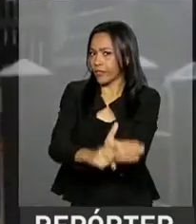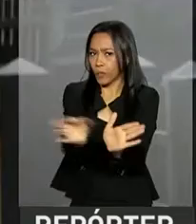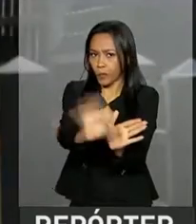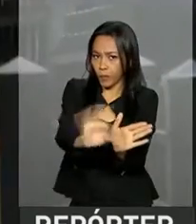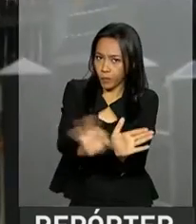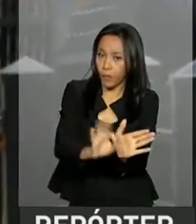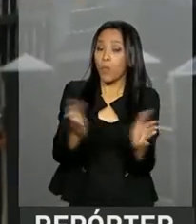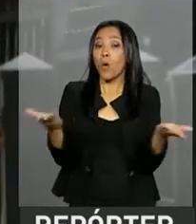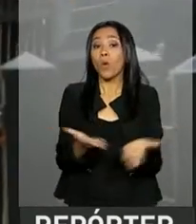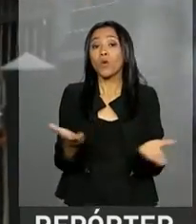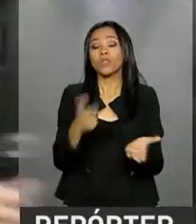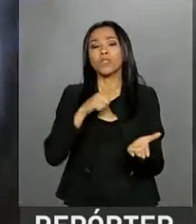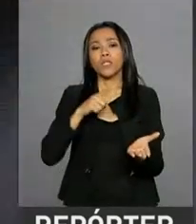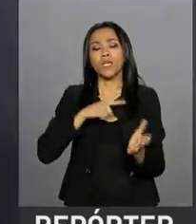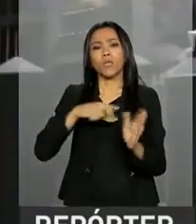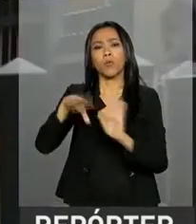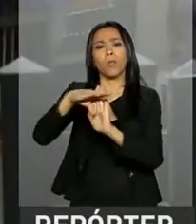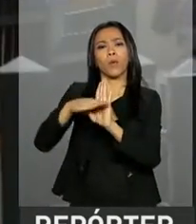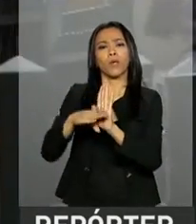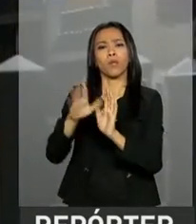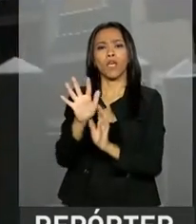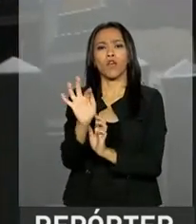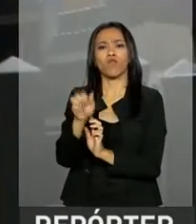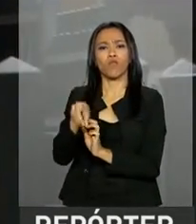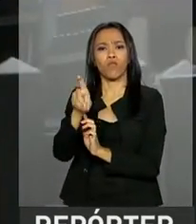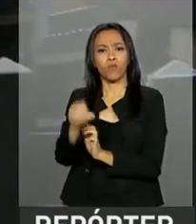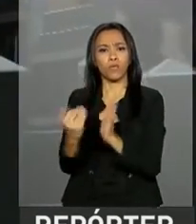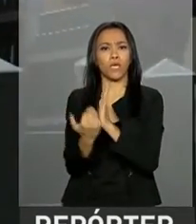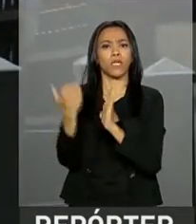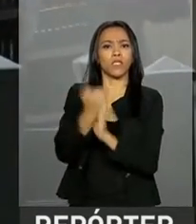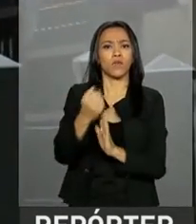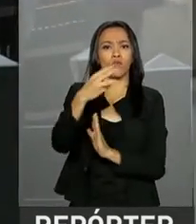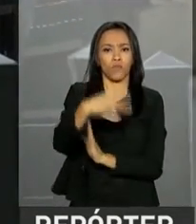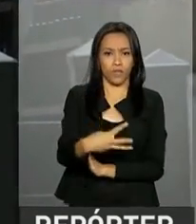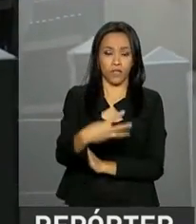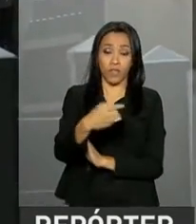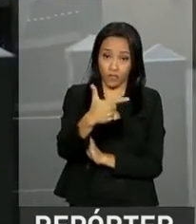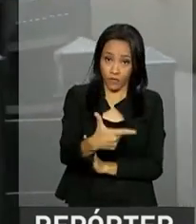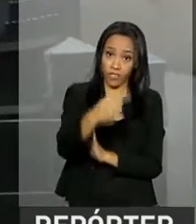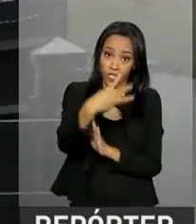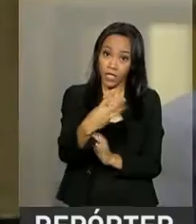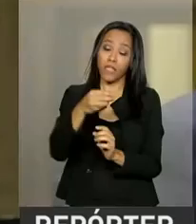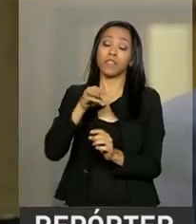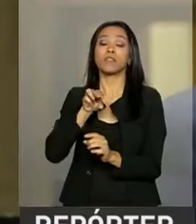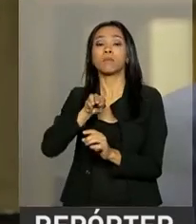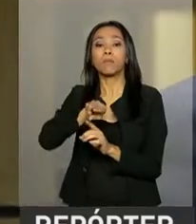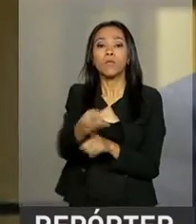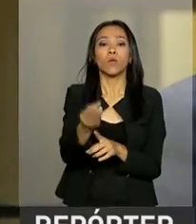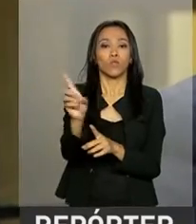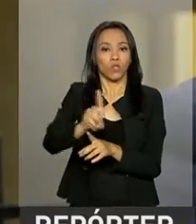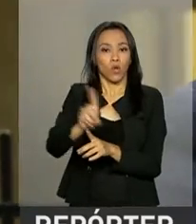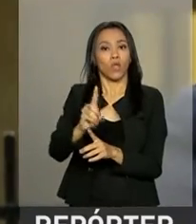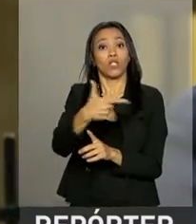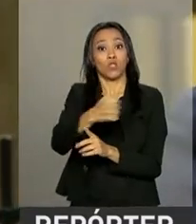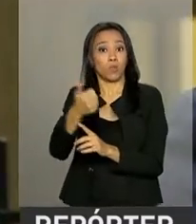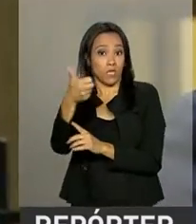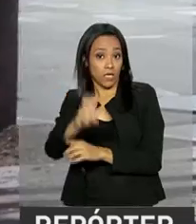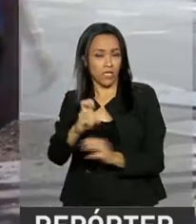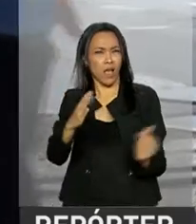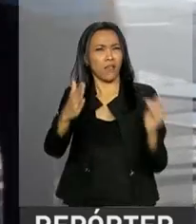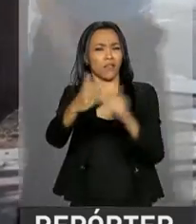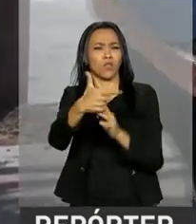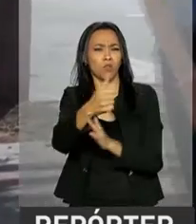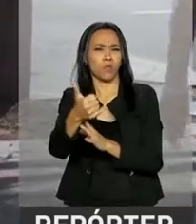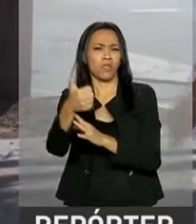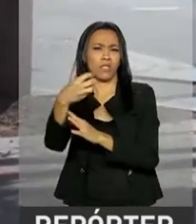Hoje, o programa conta com um fundo que cresceu 23 bilhões de dólares em 2015. Mas a partir de 2034,